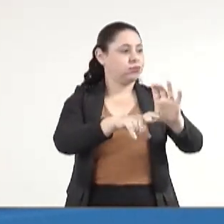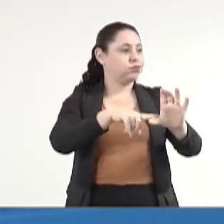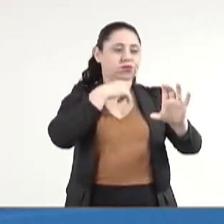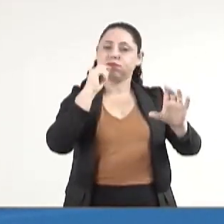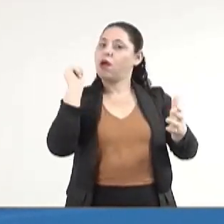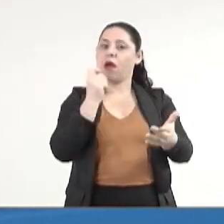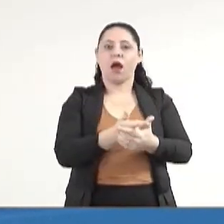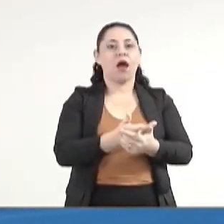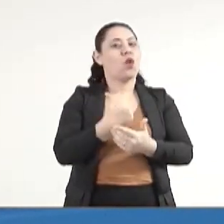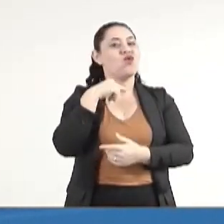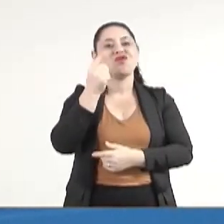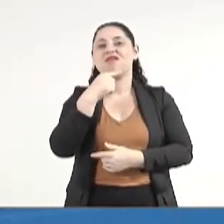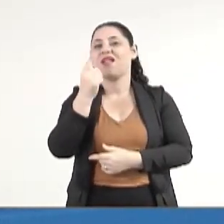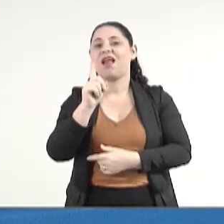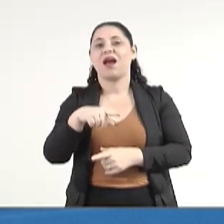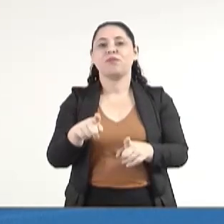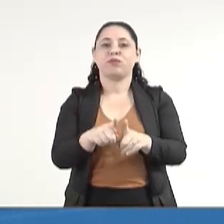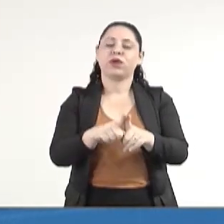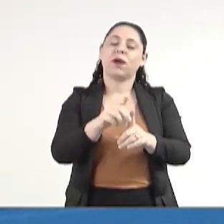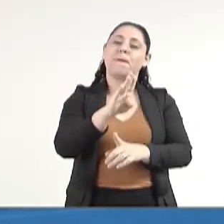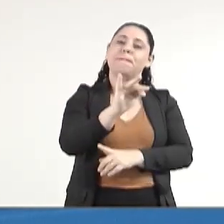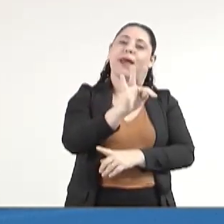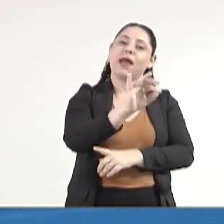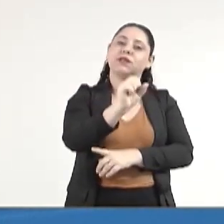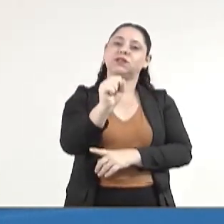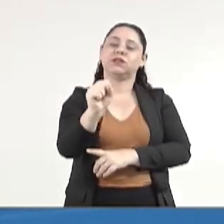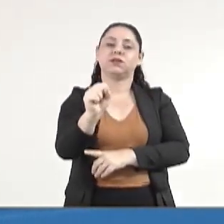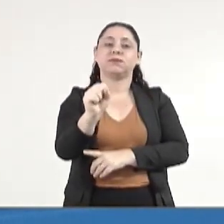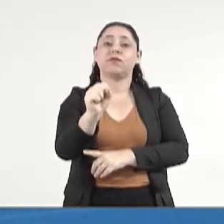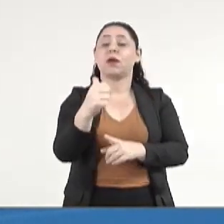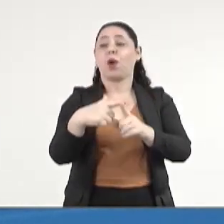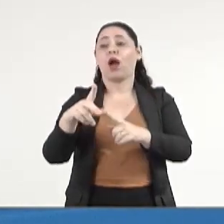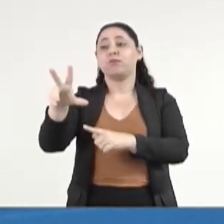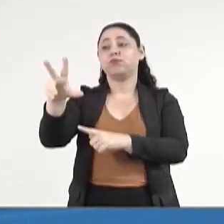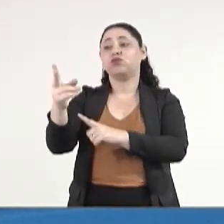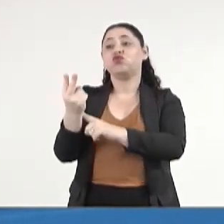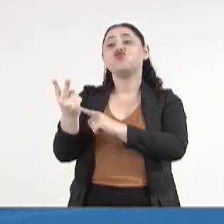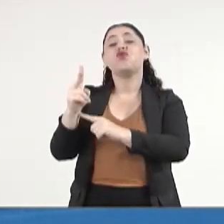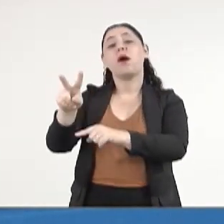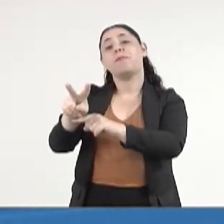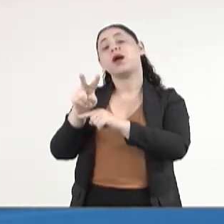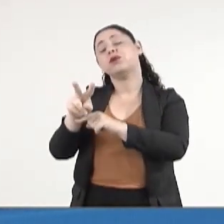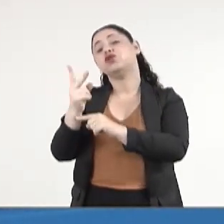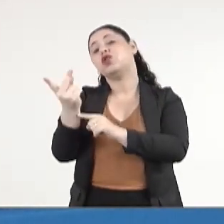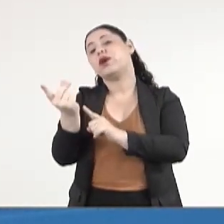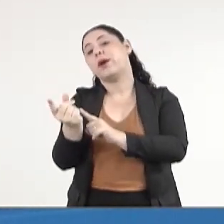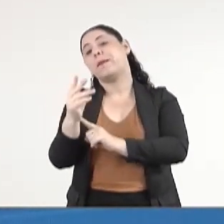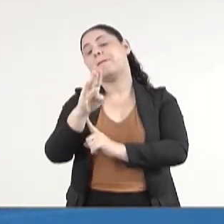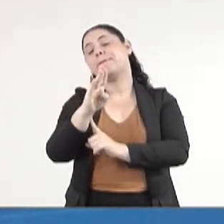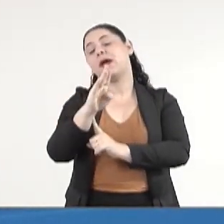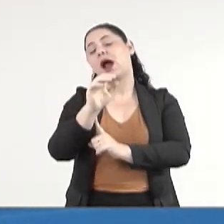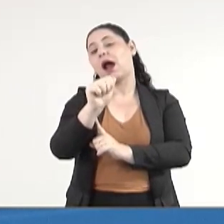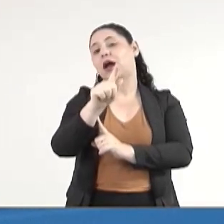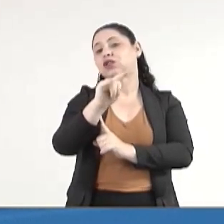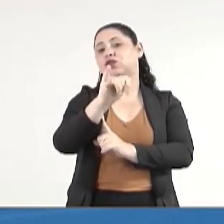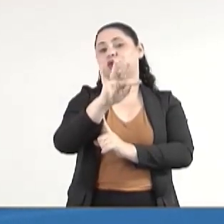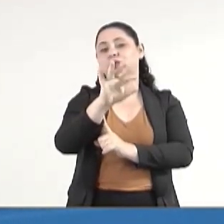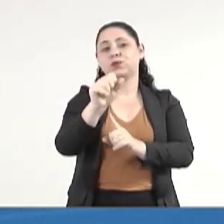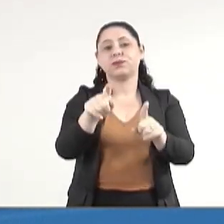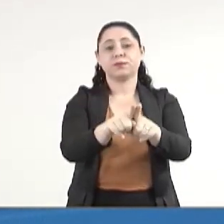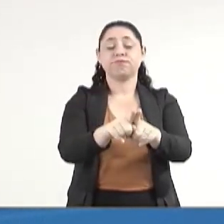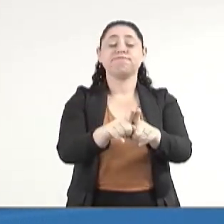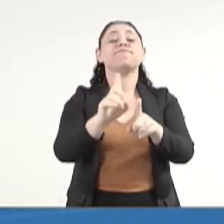insanáveis, incluindo problemas com os chamados agiotas. Setores da sociedade de